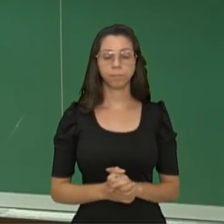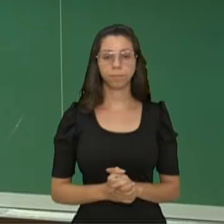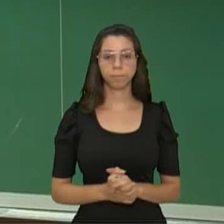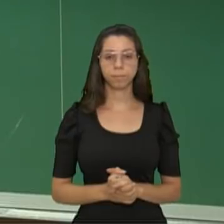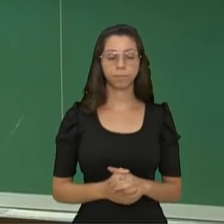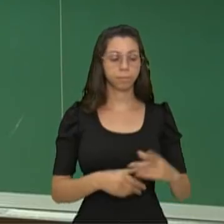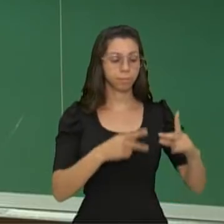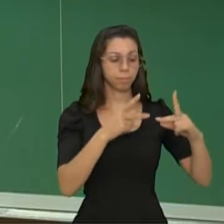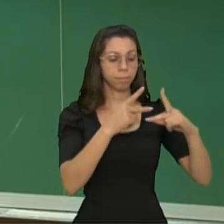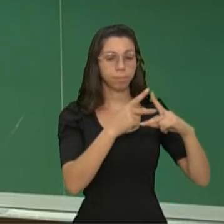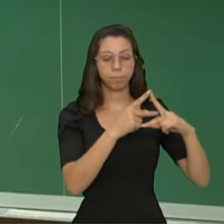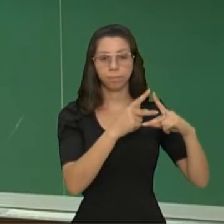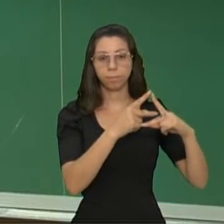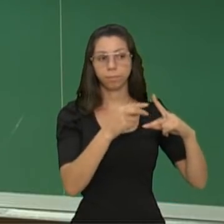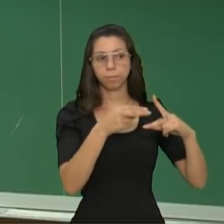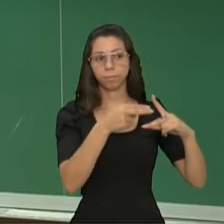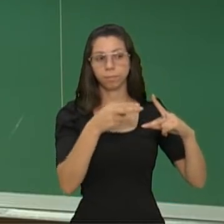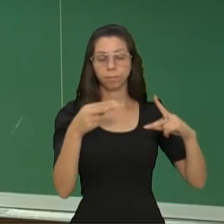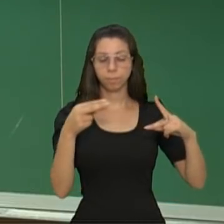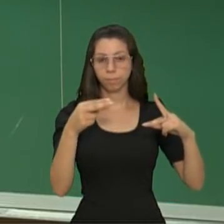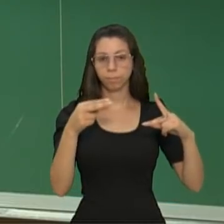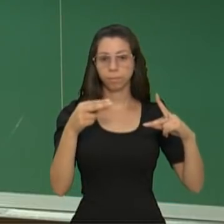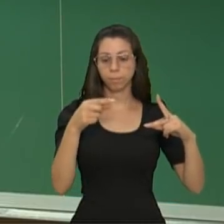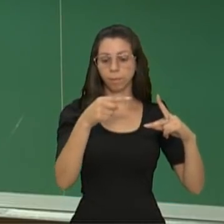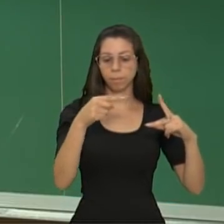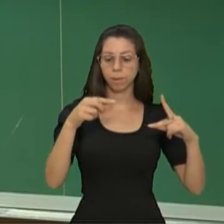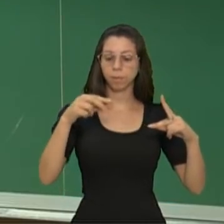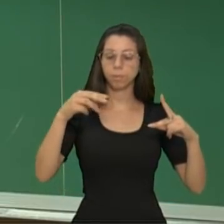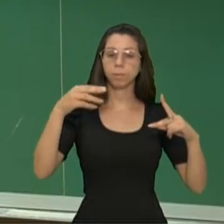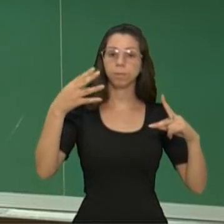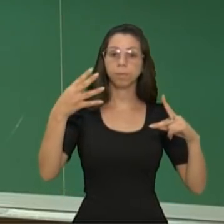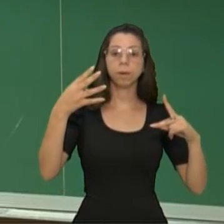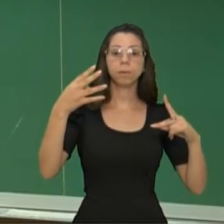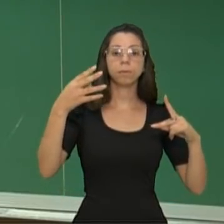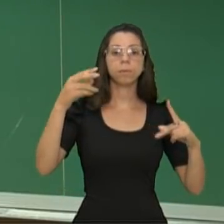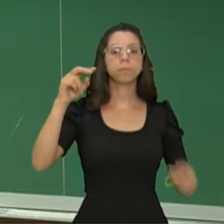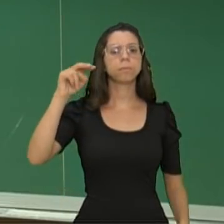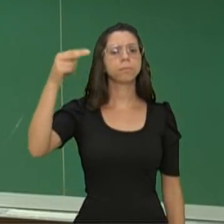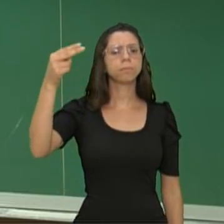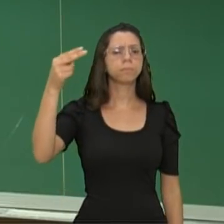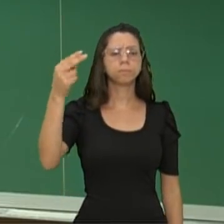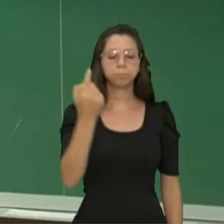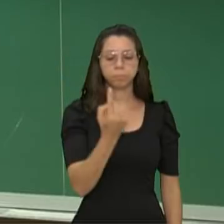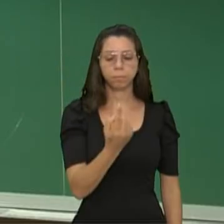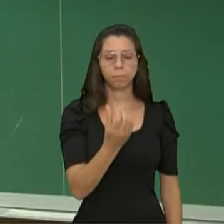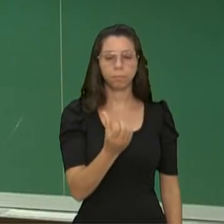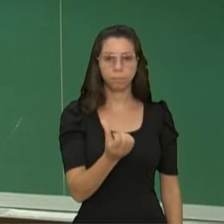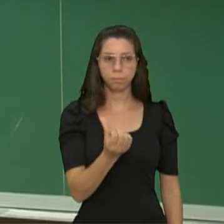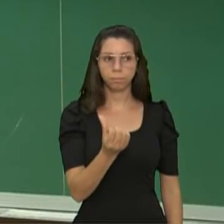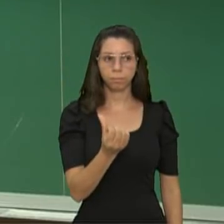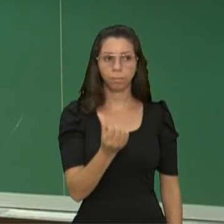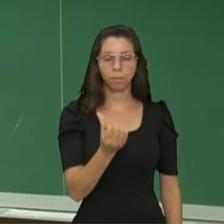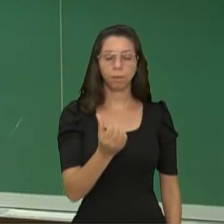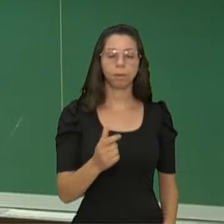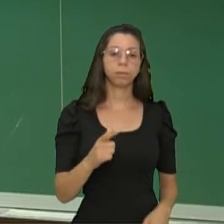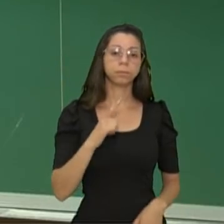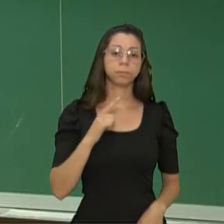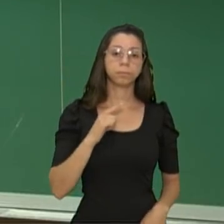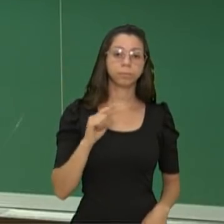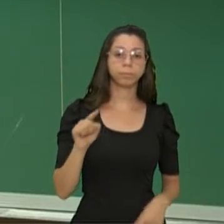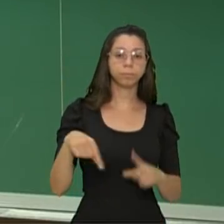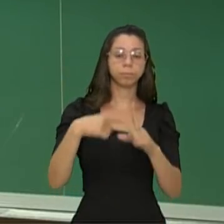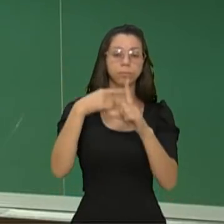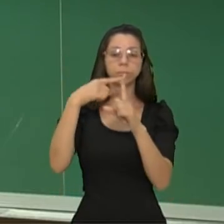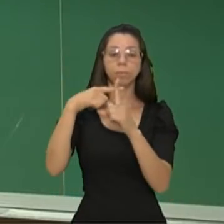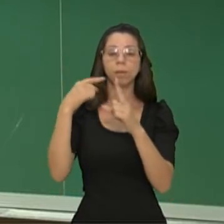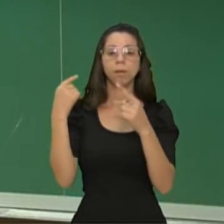Delta vai ser igual, menos 4 elevado ao quadrado, 16. Aqui vai ficar positivo, porque eu tenho menos,